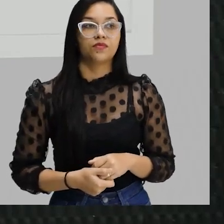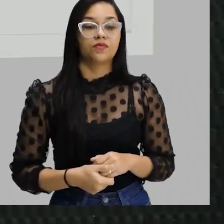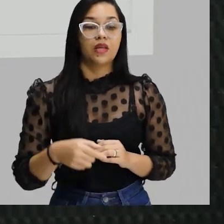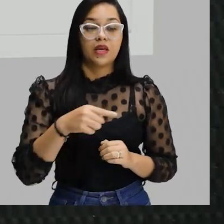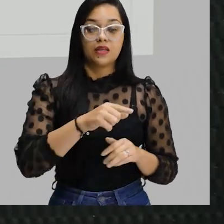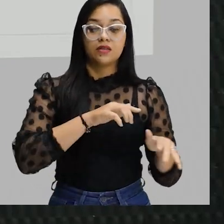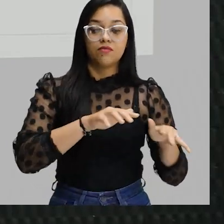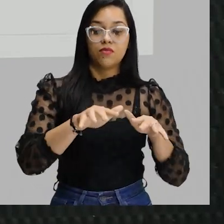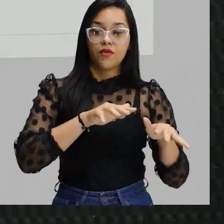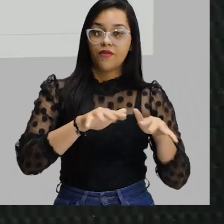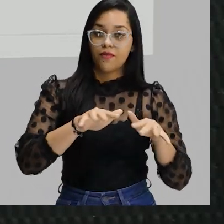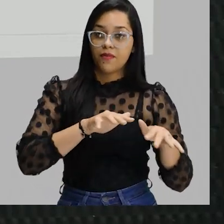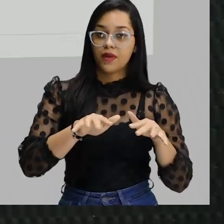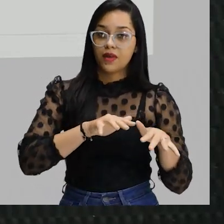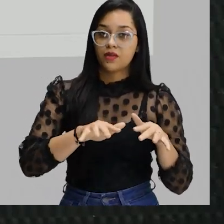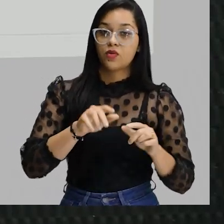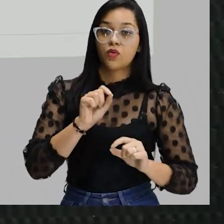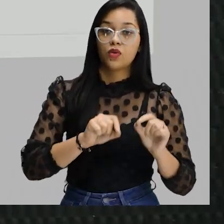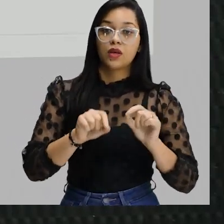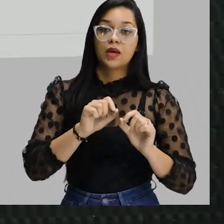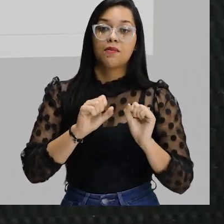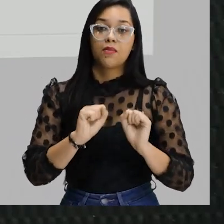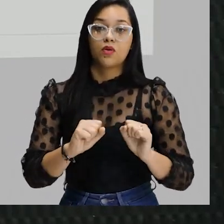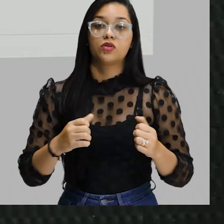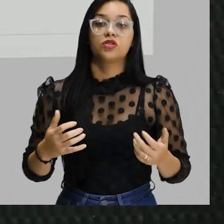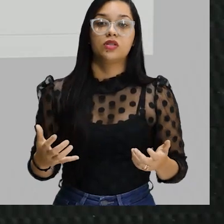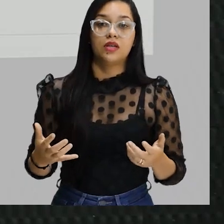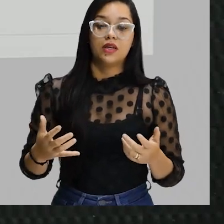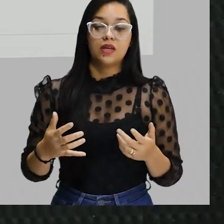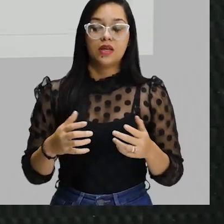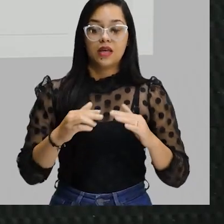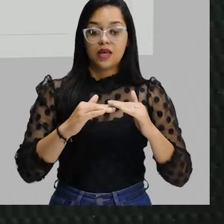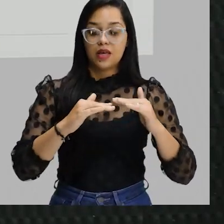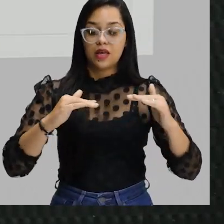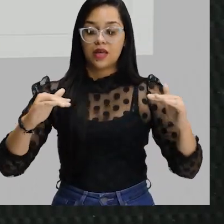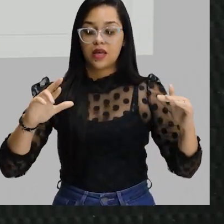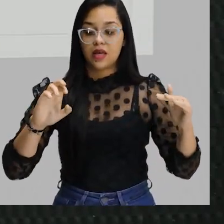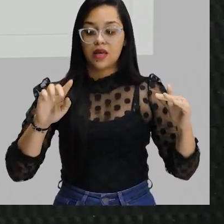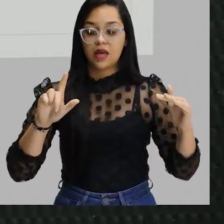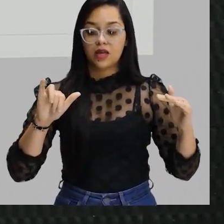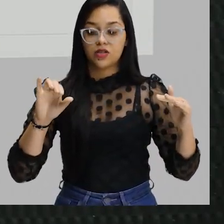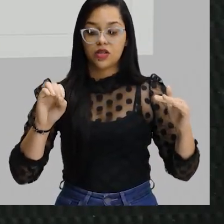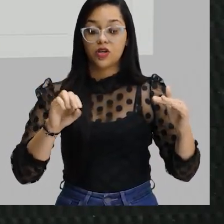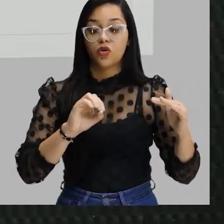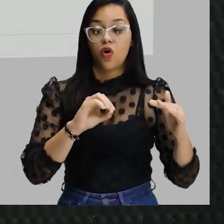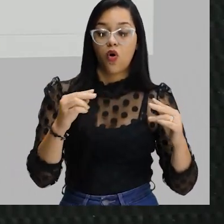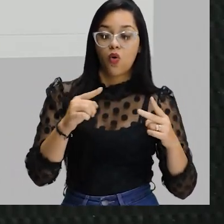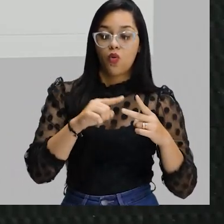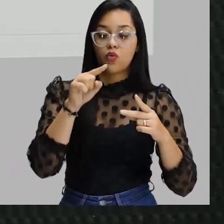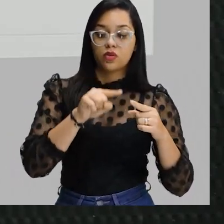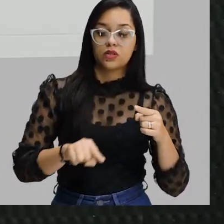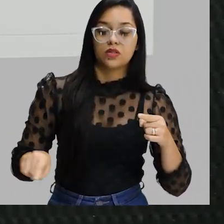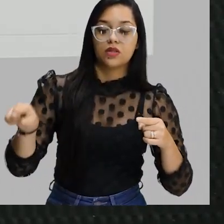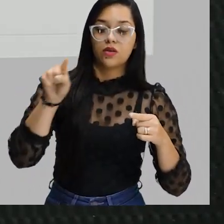Esse movimento uniformemente variado, ele pode ser retilíneo ou circular, tá